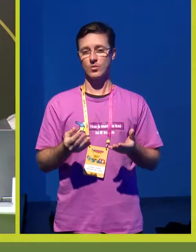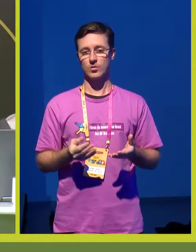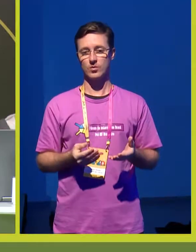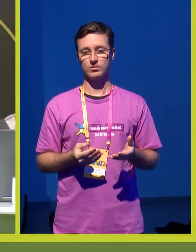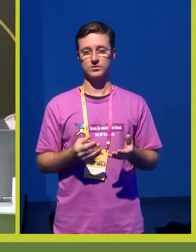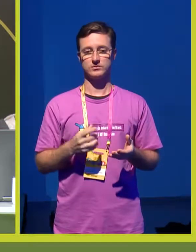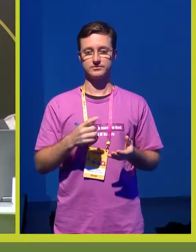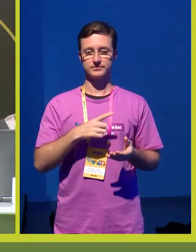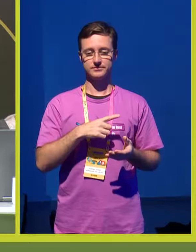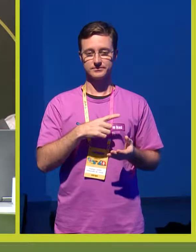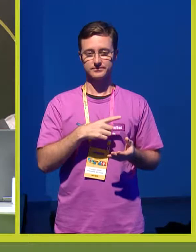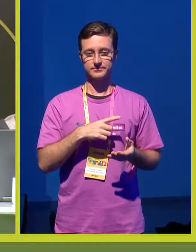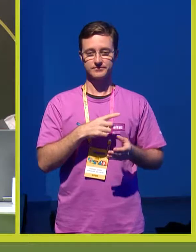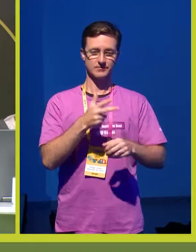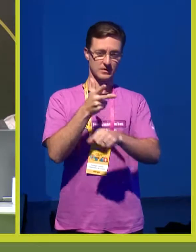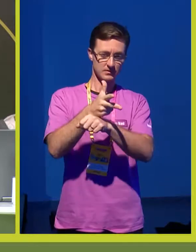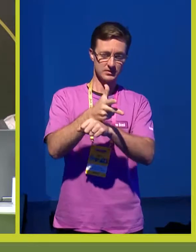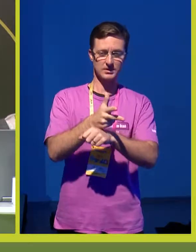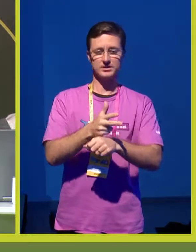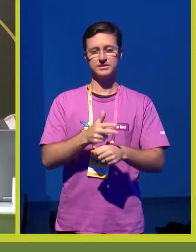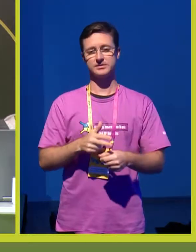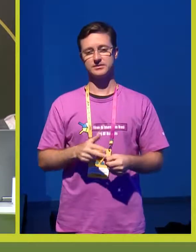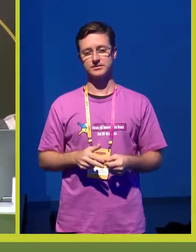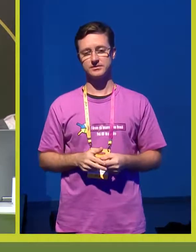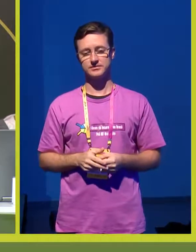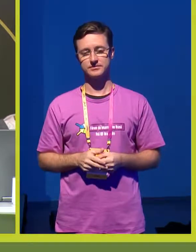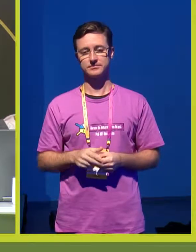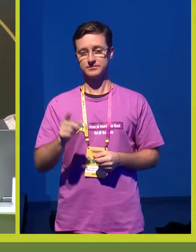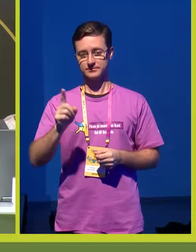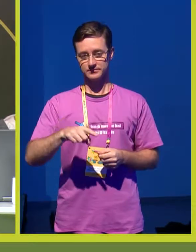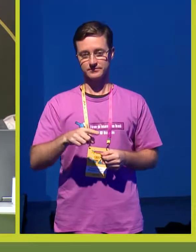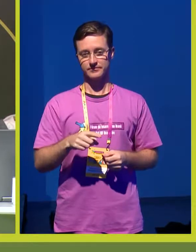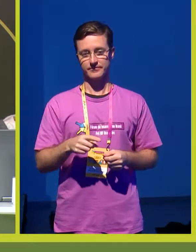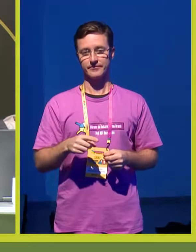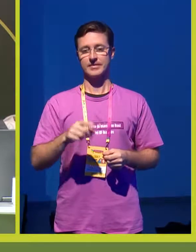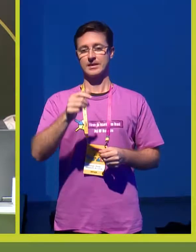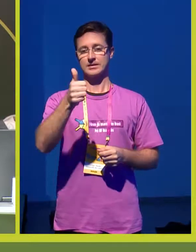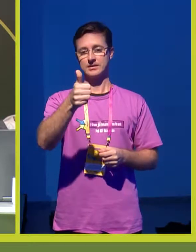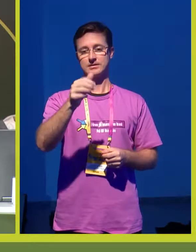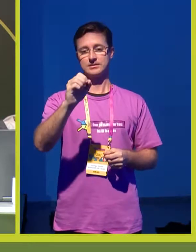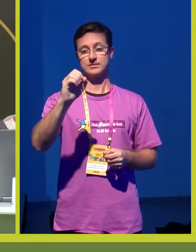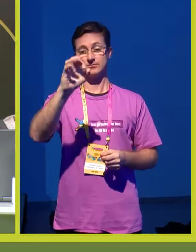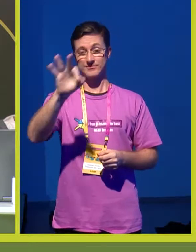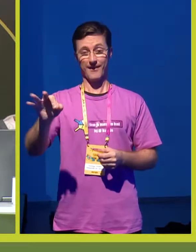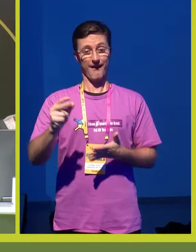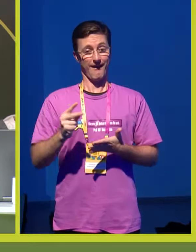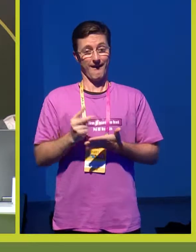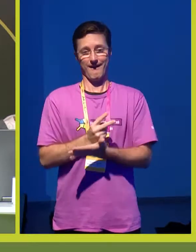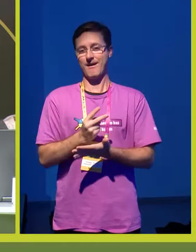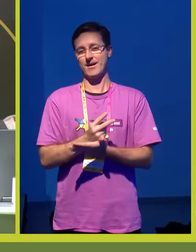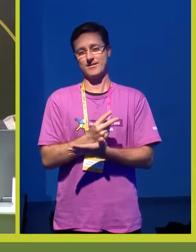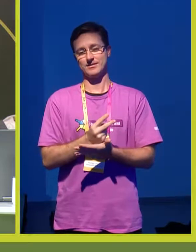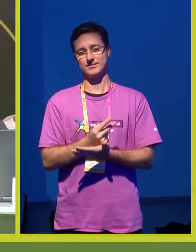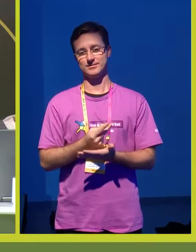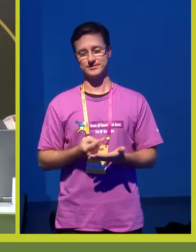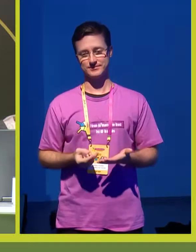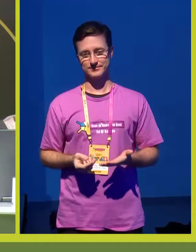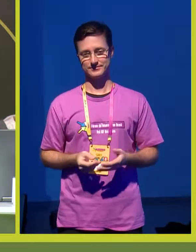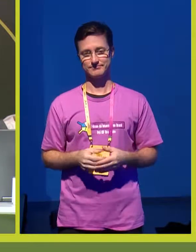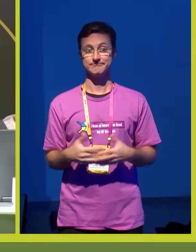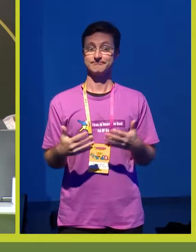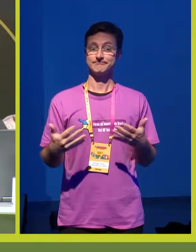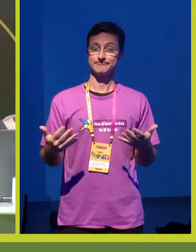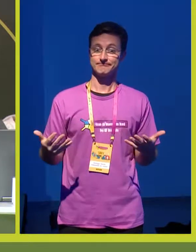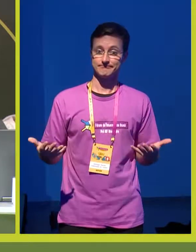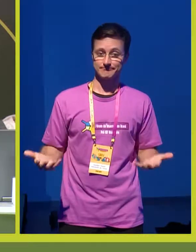exploratórias ou de vigilância, é considerado 100% ilícito no país. De maneira que